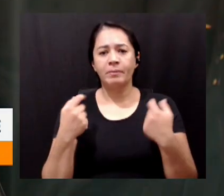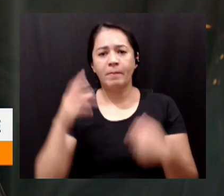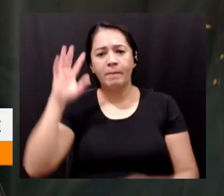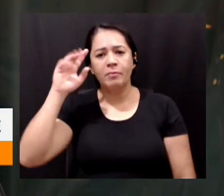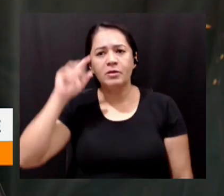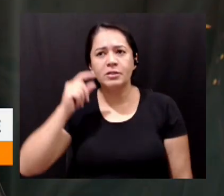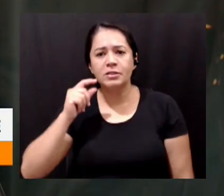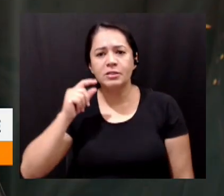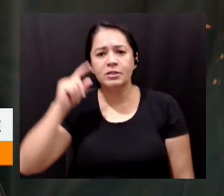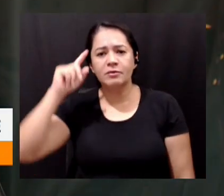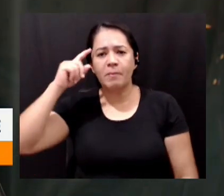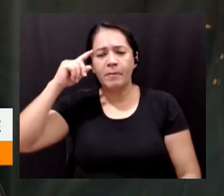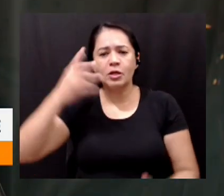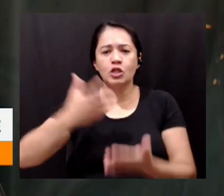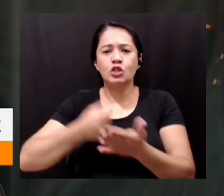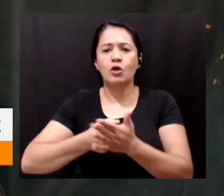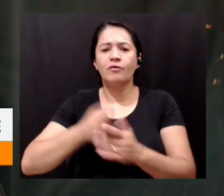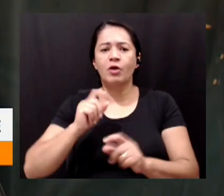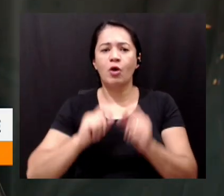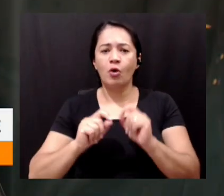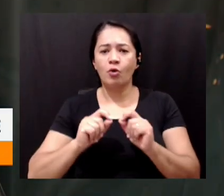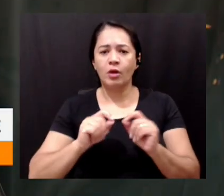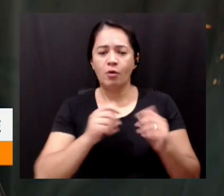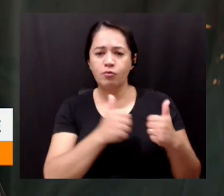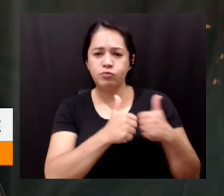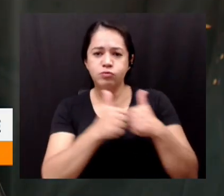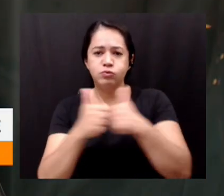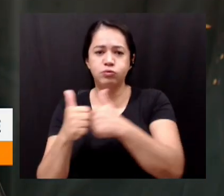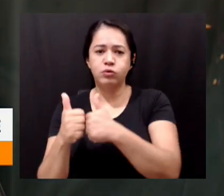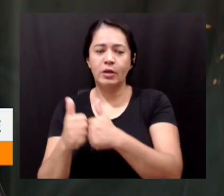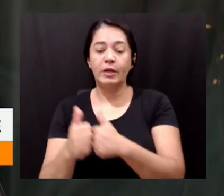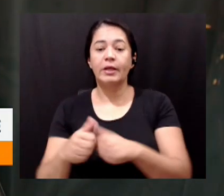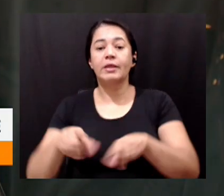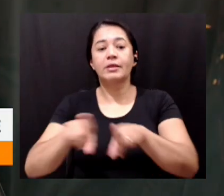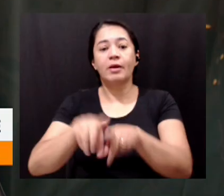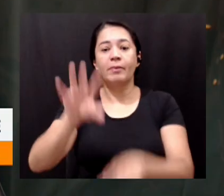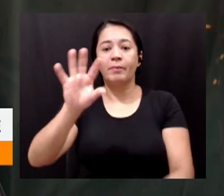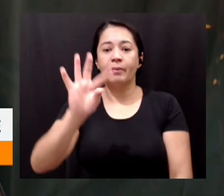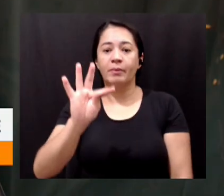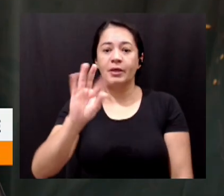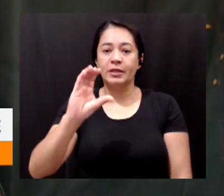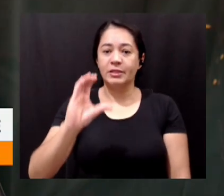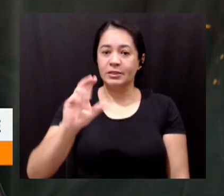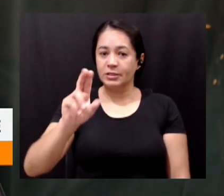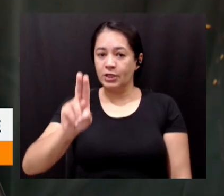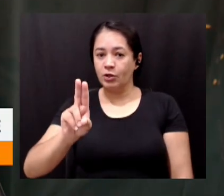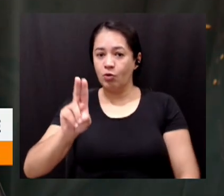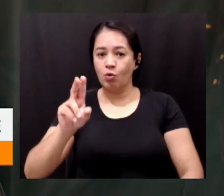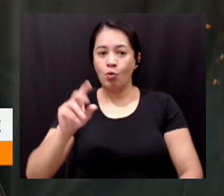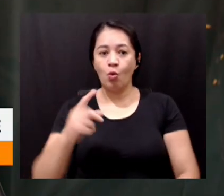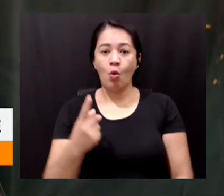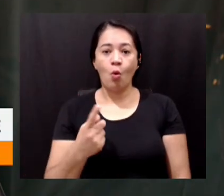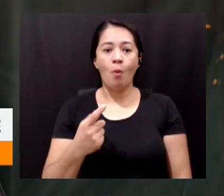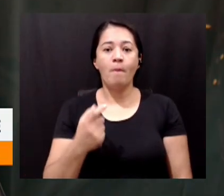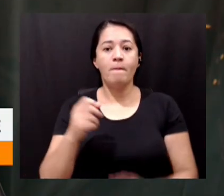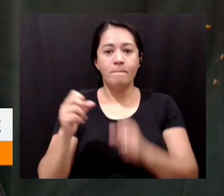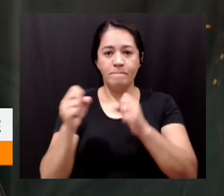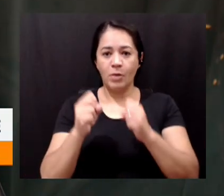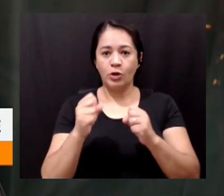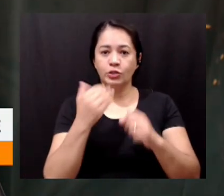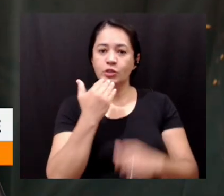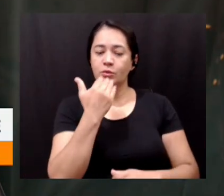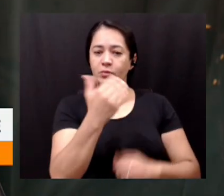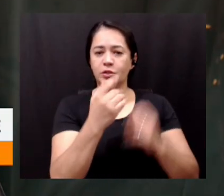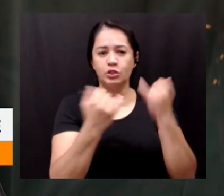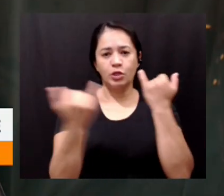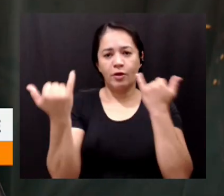no Brasil. Lembrando que o TCU é um dos poucos órgãos que podem requisitar dados ao Banco Central, Receita Federal, Caixa